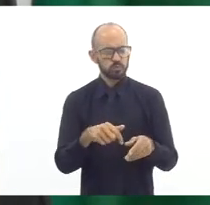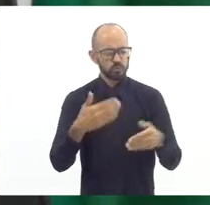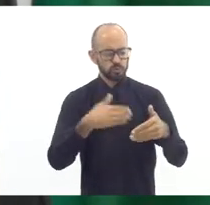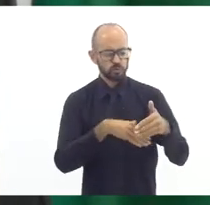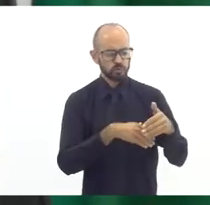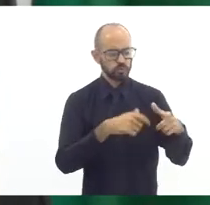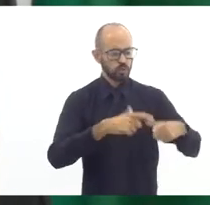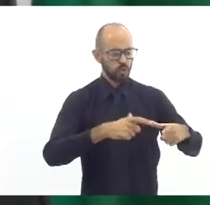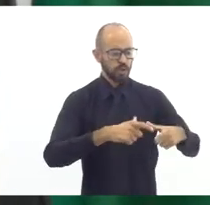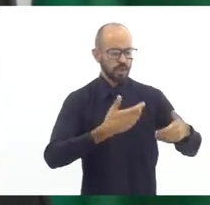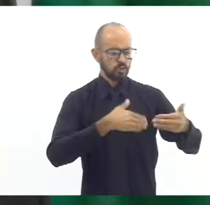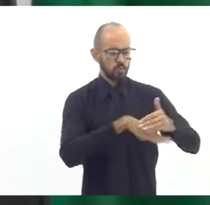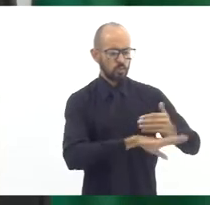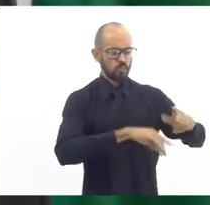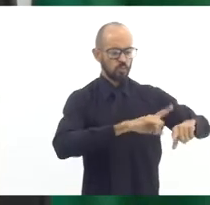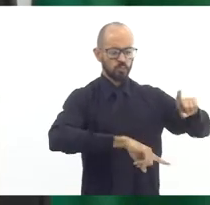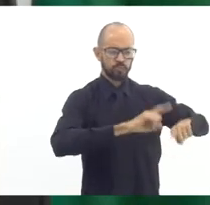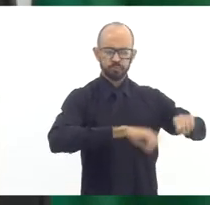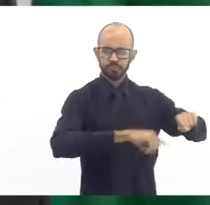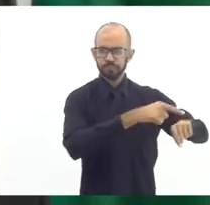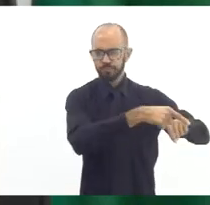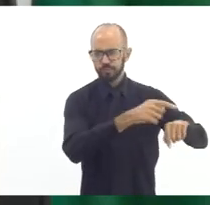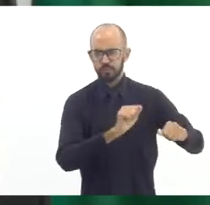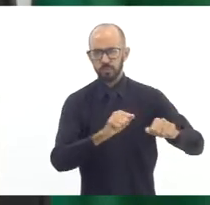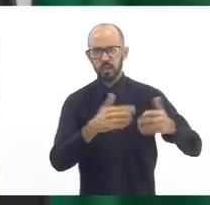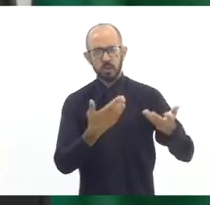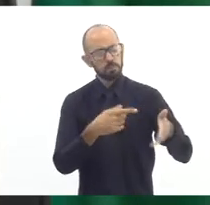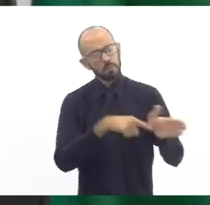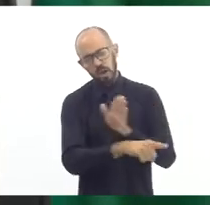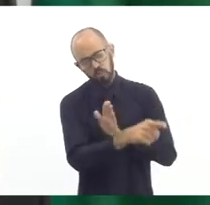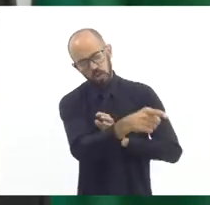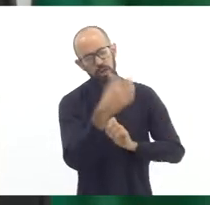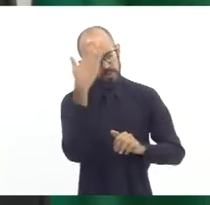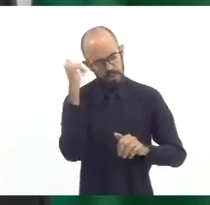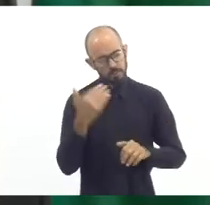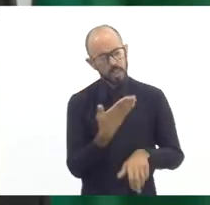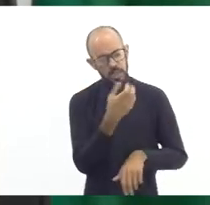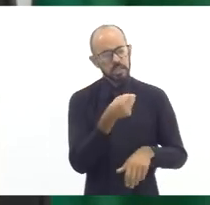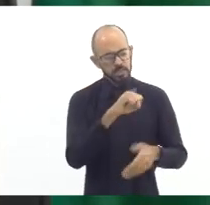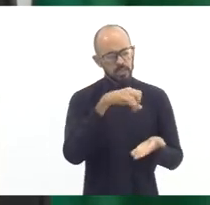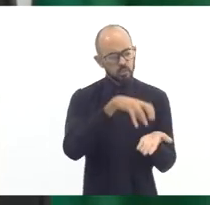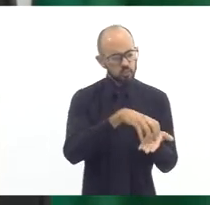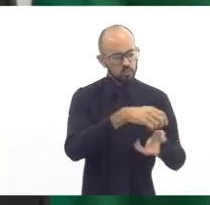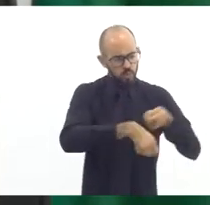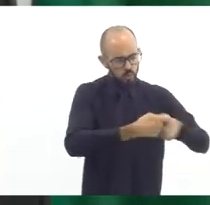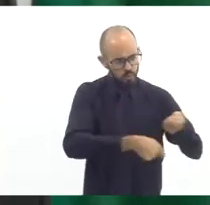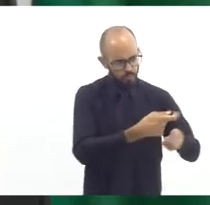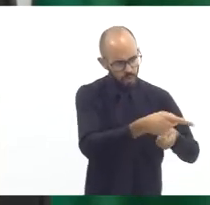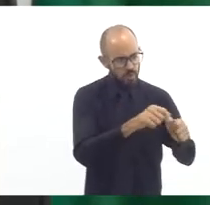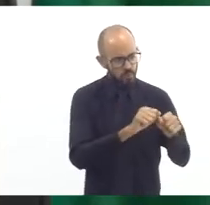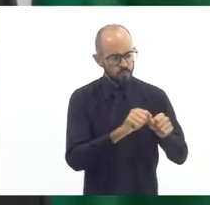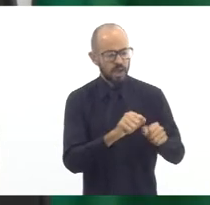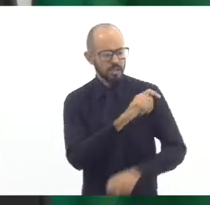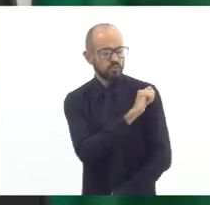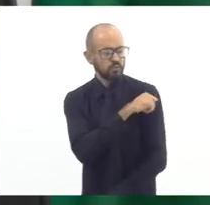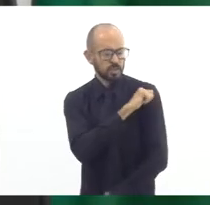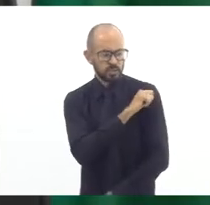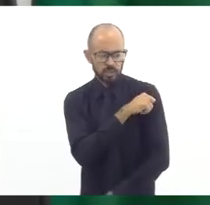depósitos, né? da Supervia. Eu queria saber se a agência reguladora faz